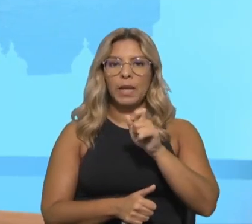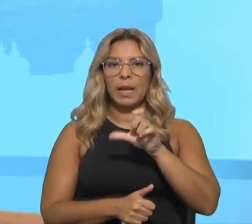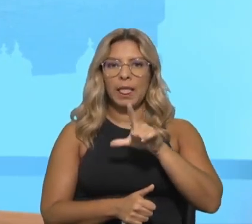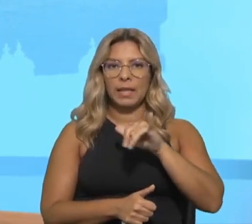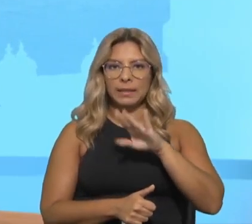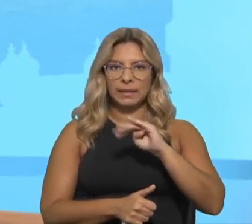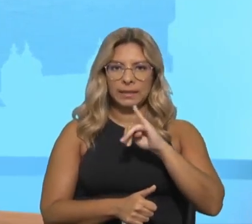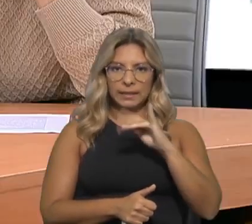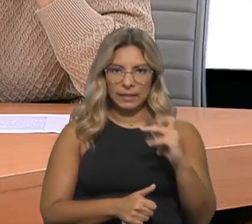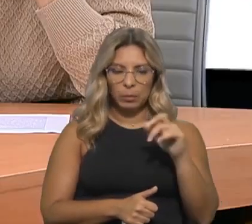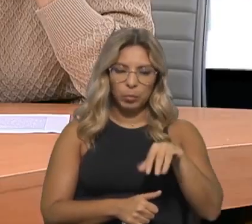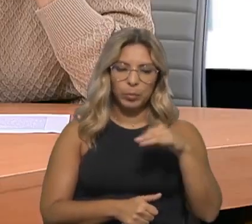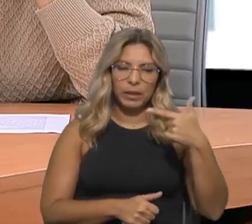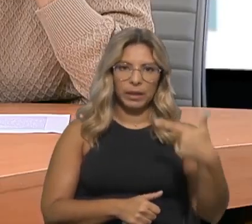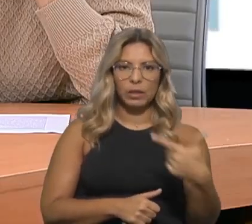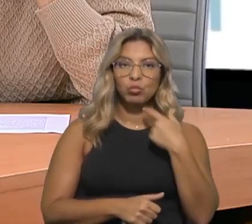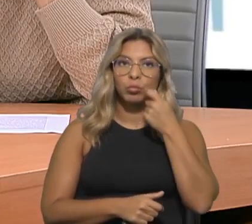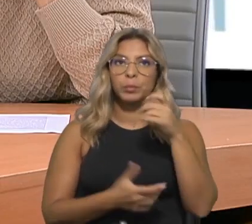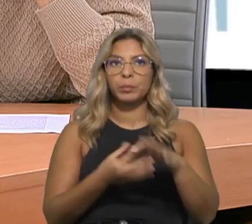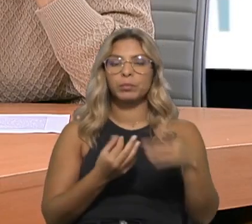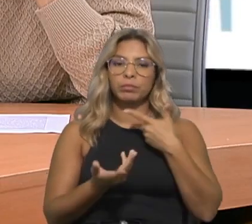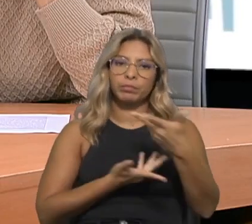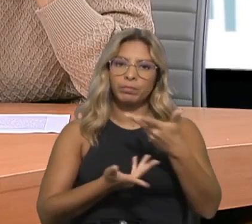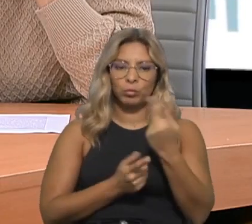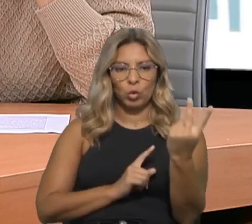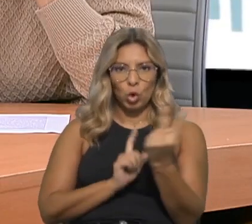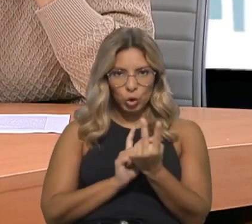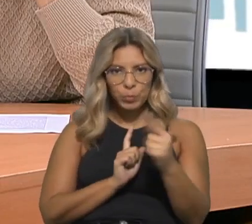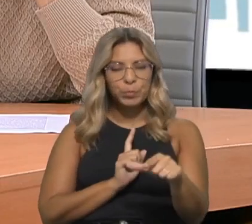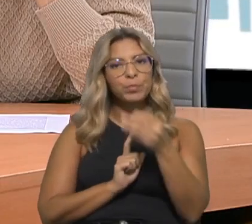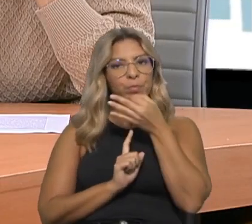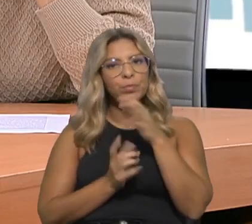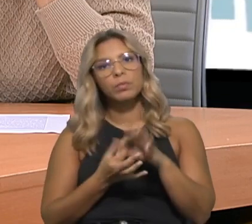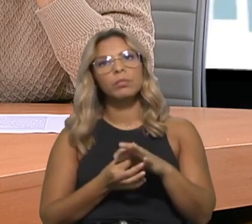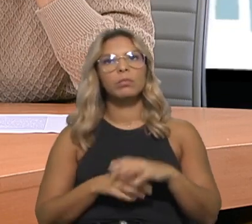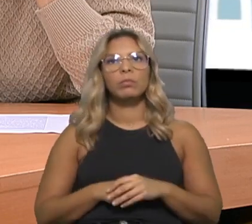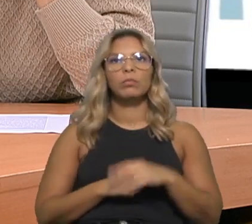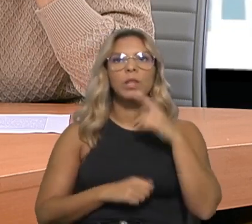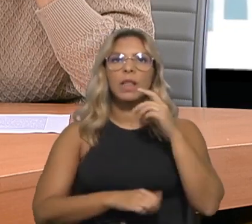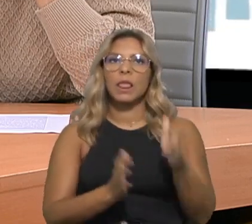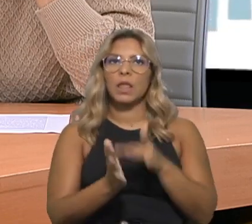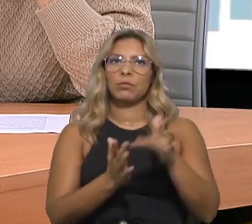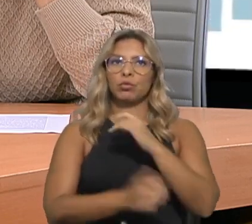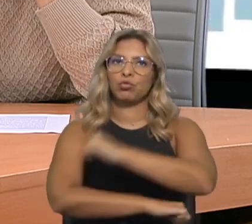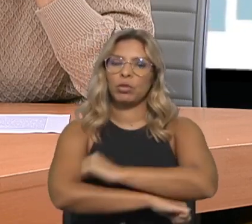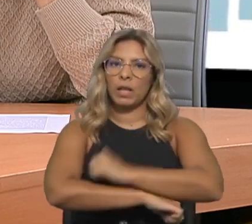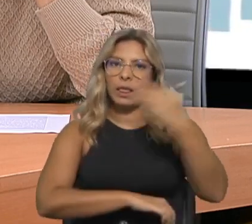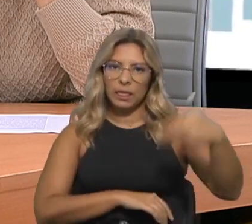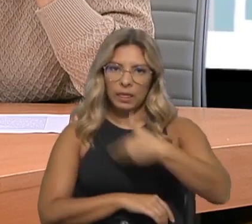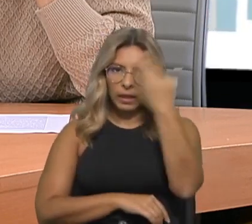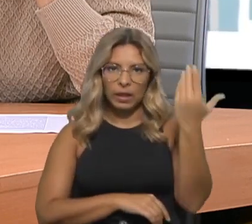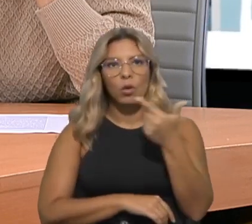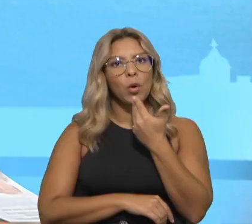falamos agora com Miguel Moreira da Costa e com o padre Fernando Fonseca a propósito do livro janela do dia muito boa tarde obrigado por